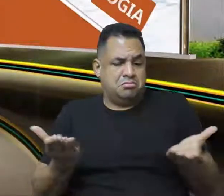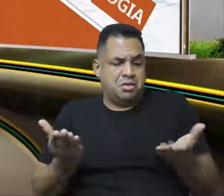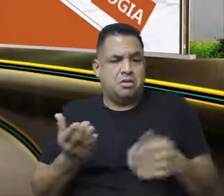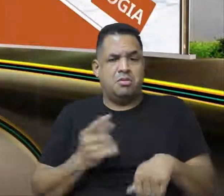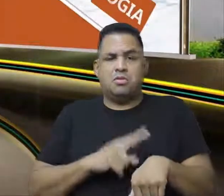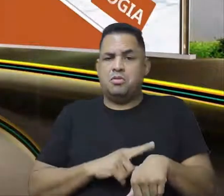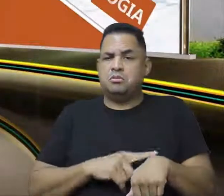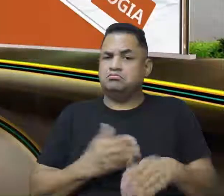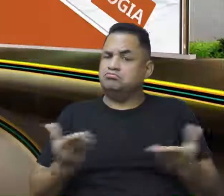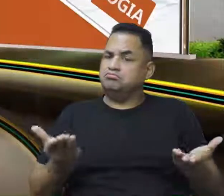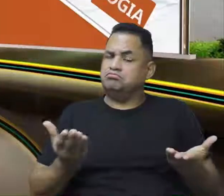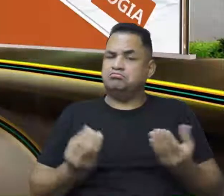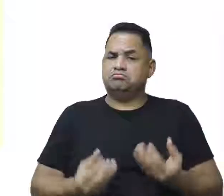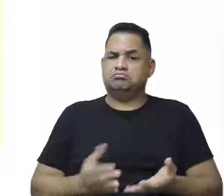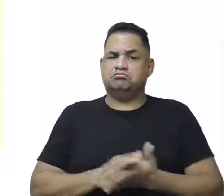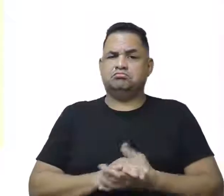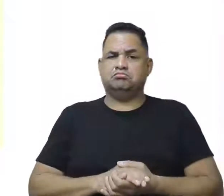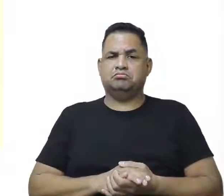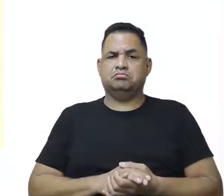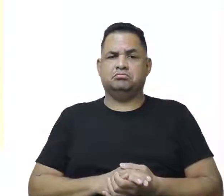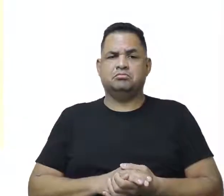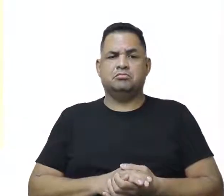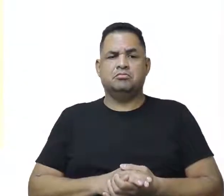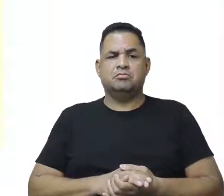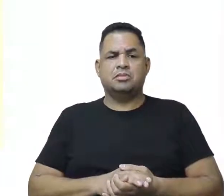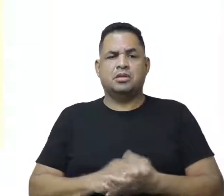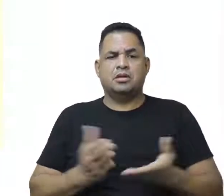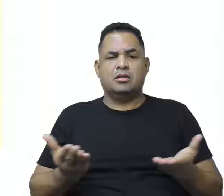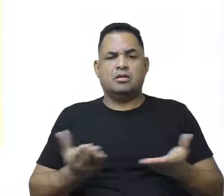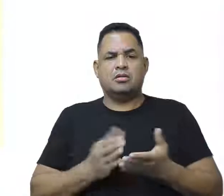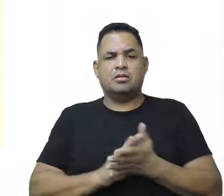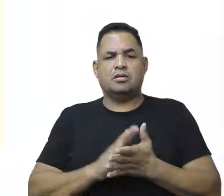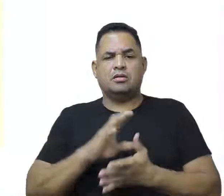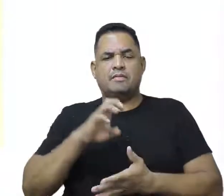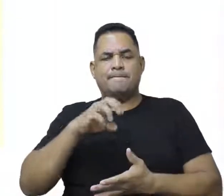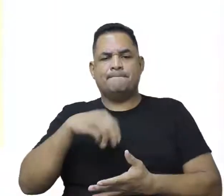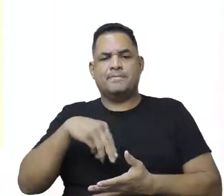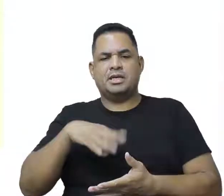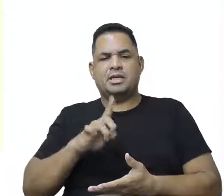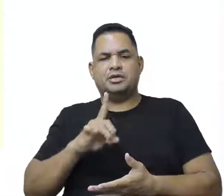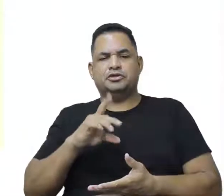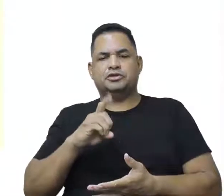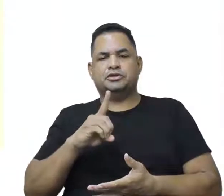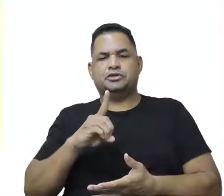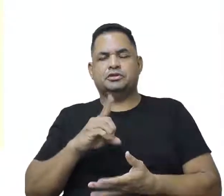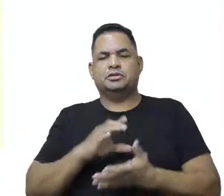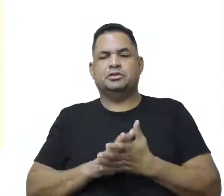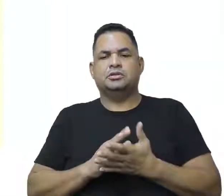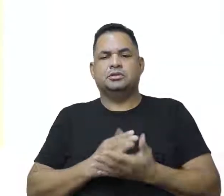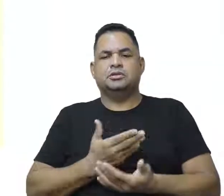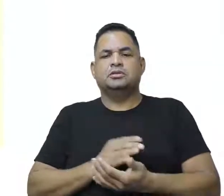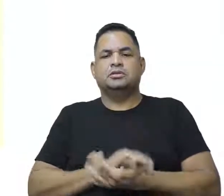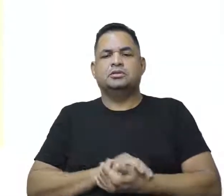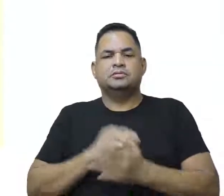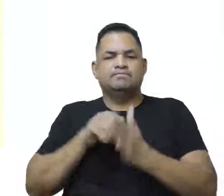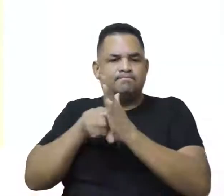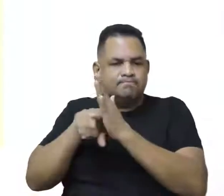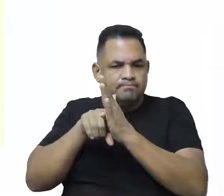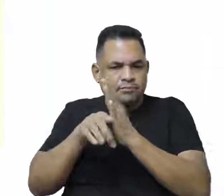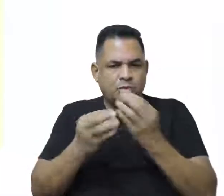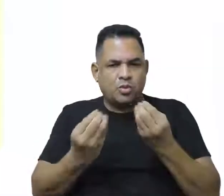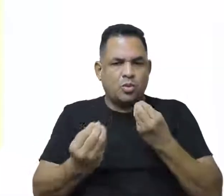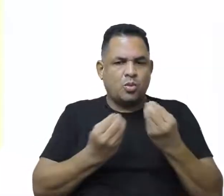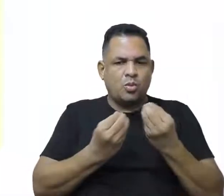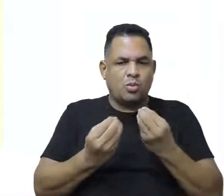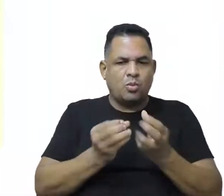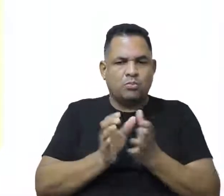quadro, vamos conhecer agora o pensamento da Mead, que é a Margaret Mead. E a Margaret Mead, ela investigou o